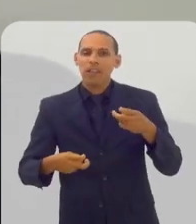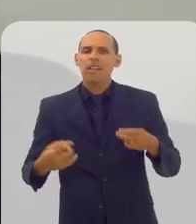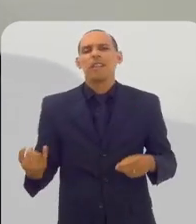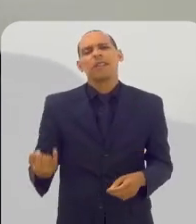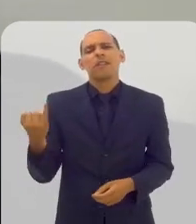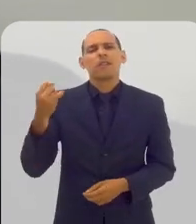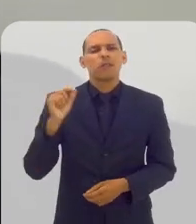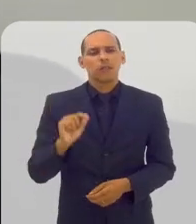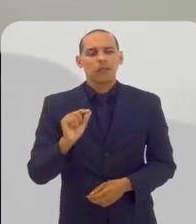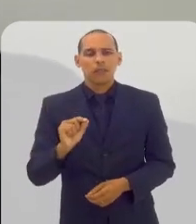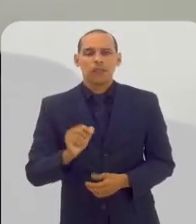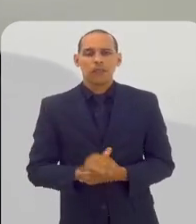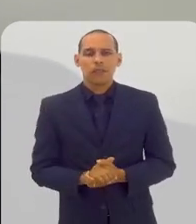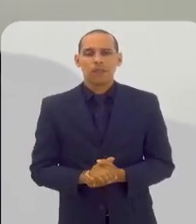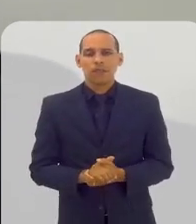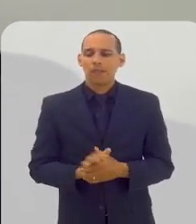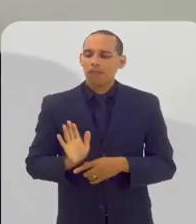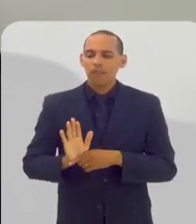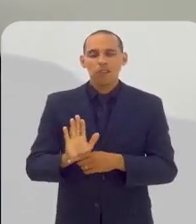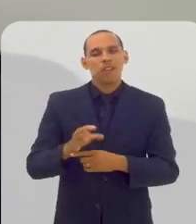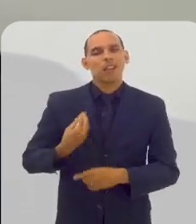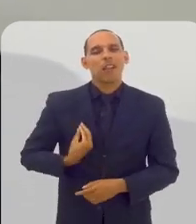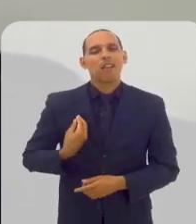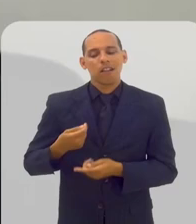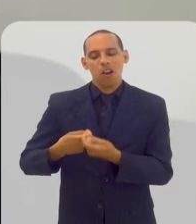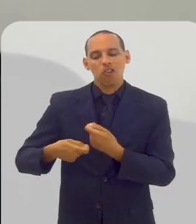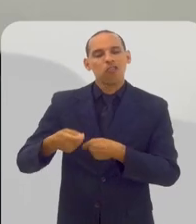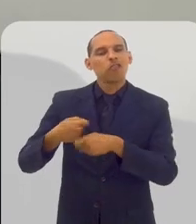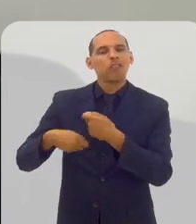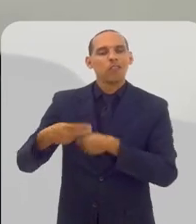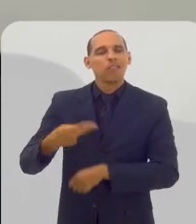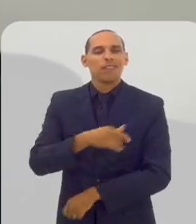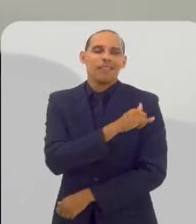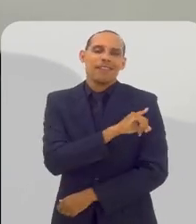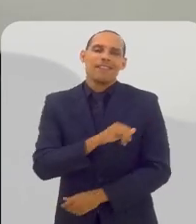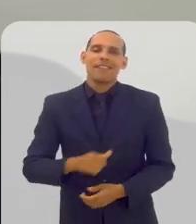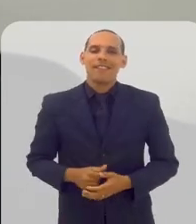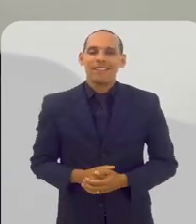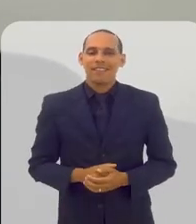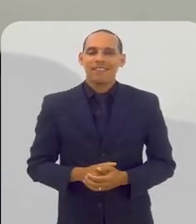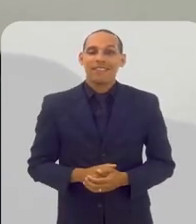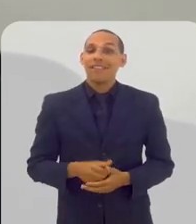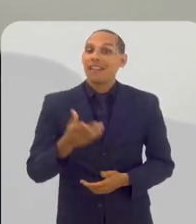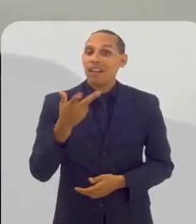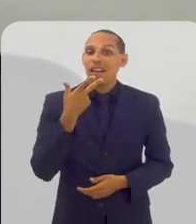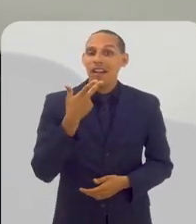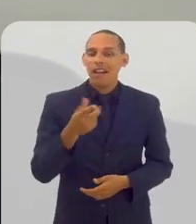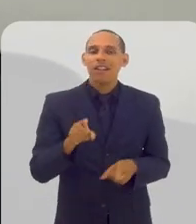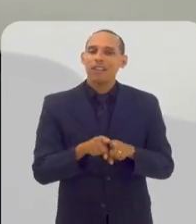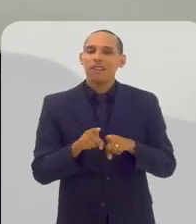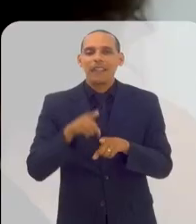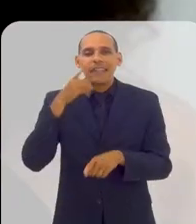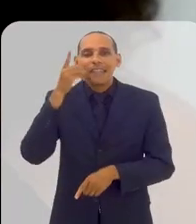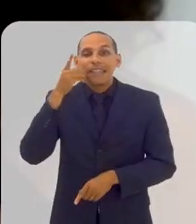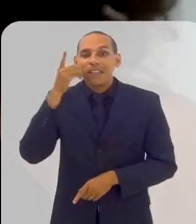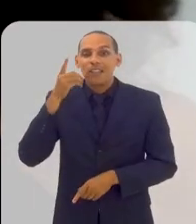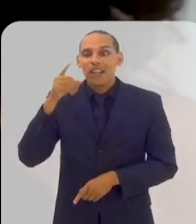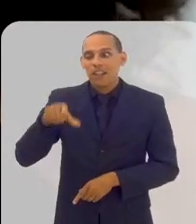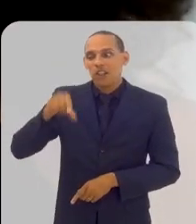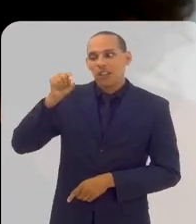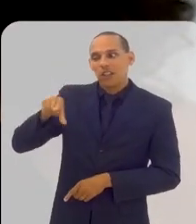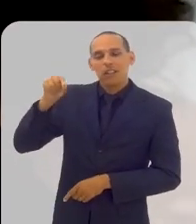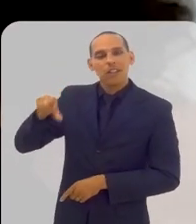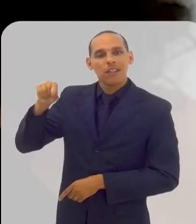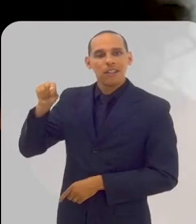Sebrae é muito importante para a vida Econômica do Rio de Janeiro e aí falando né